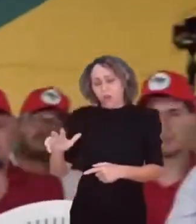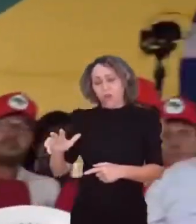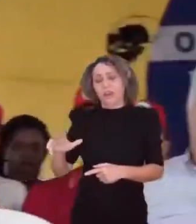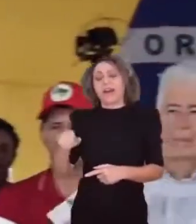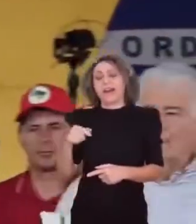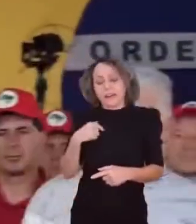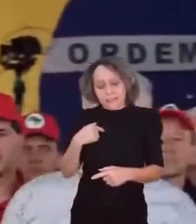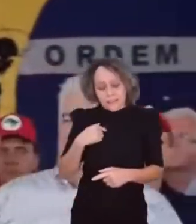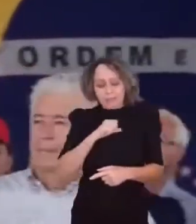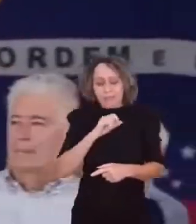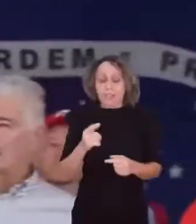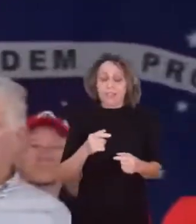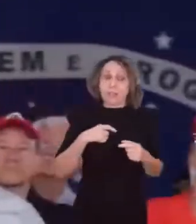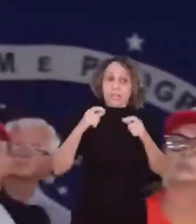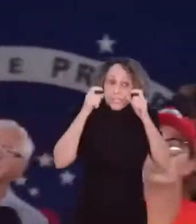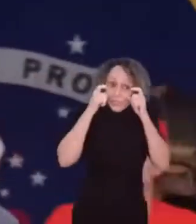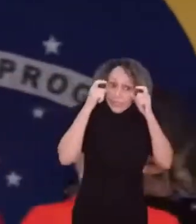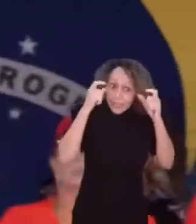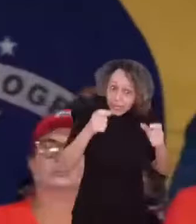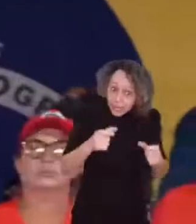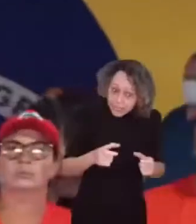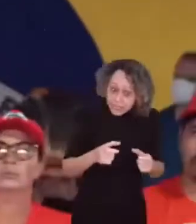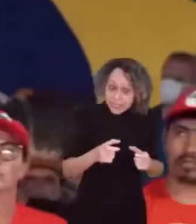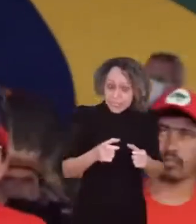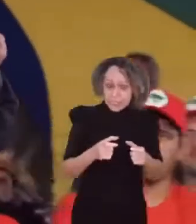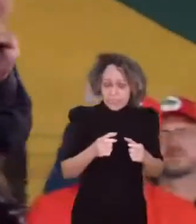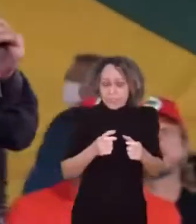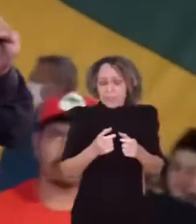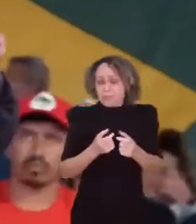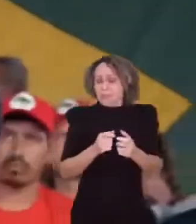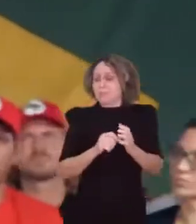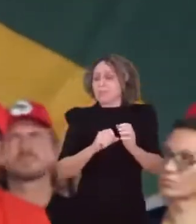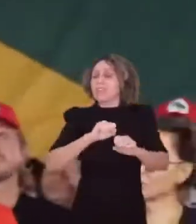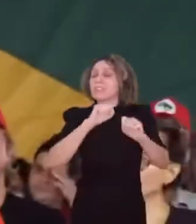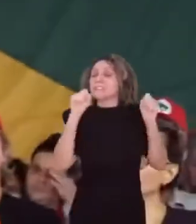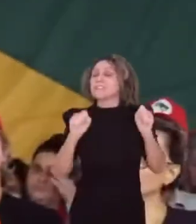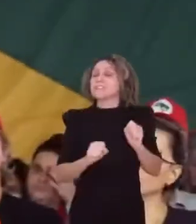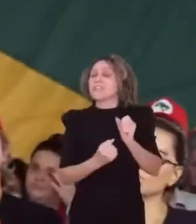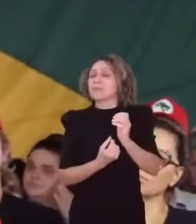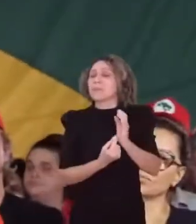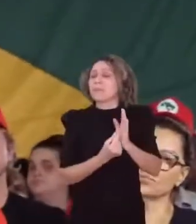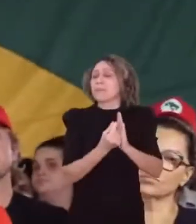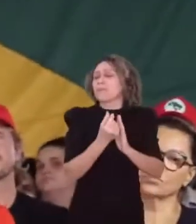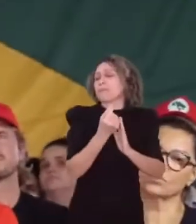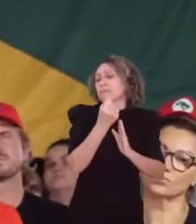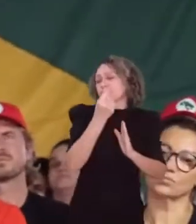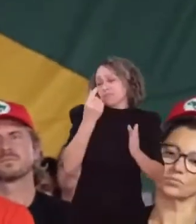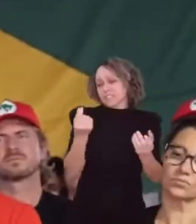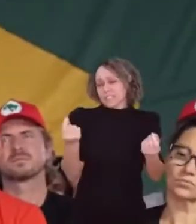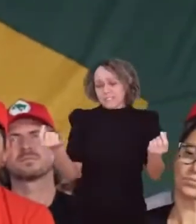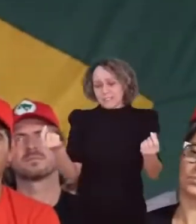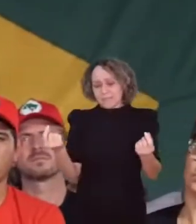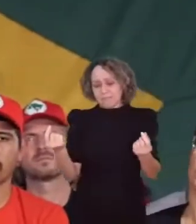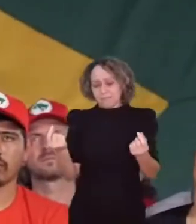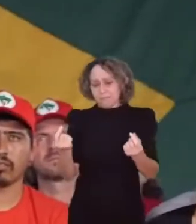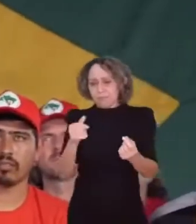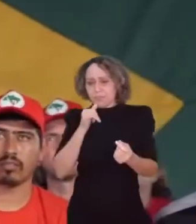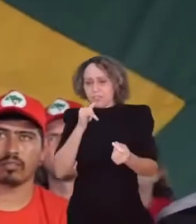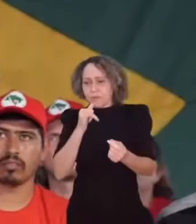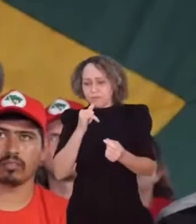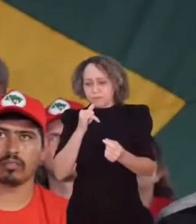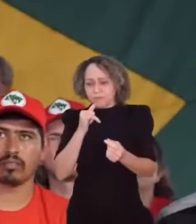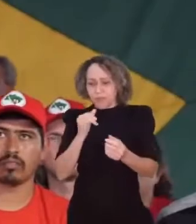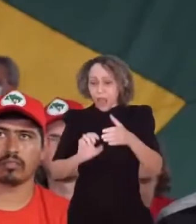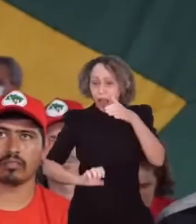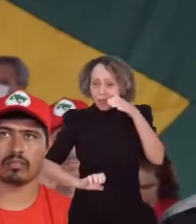uma coisa para vocês. A BR era uma empresa excepcional. Todo mundo aqui conhecia a